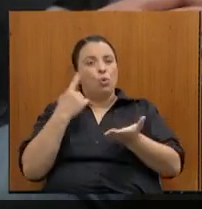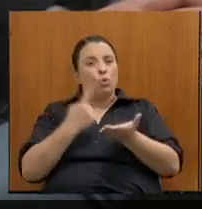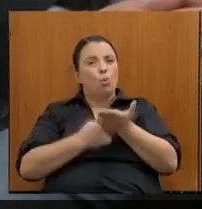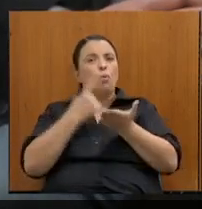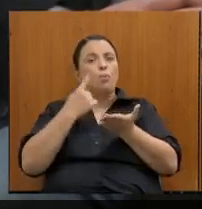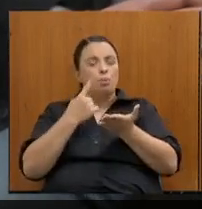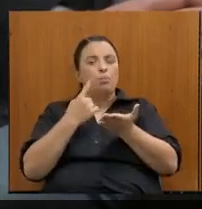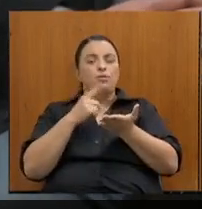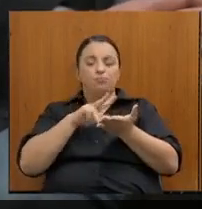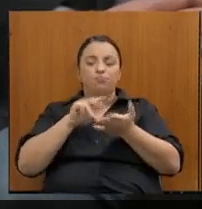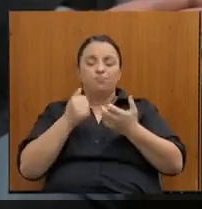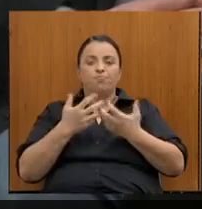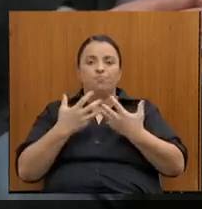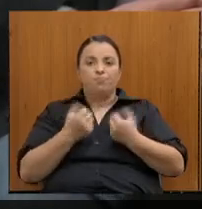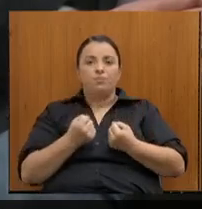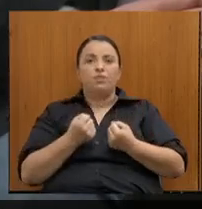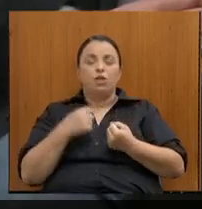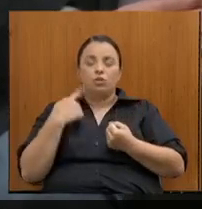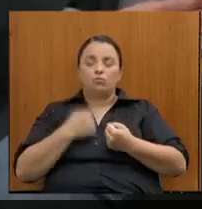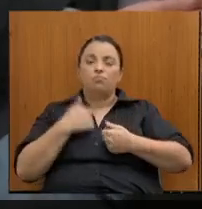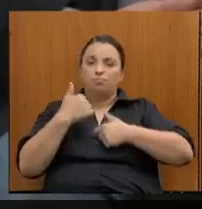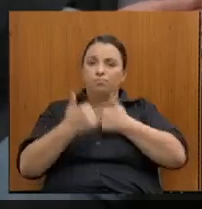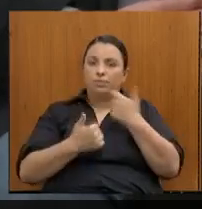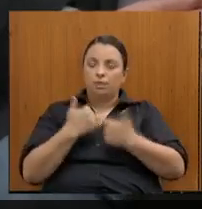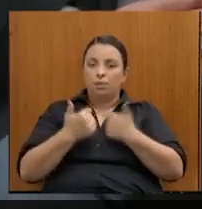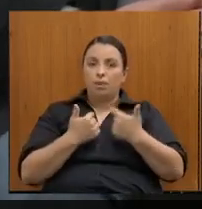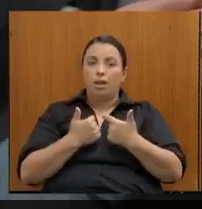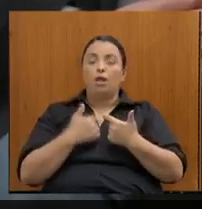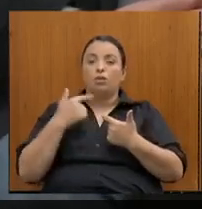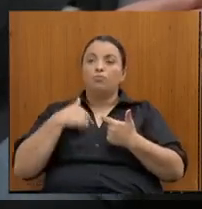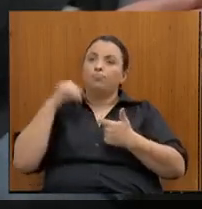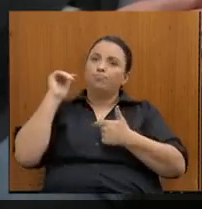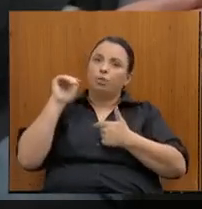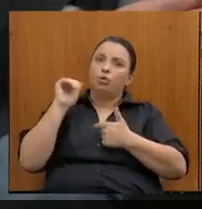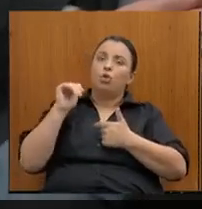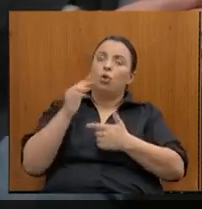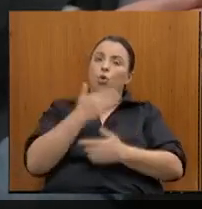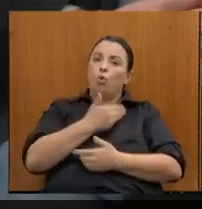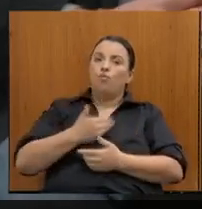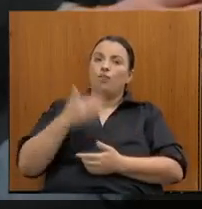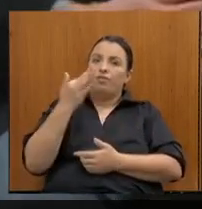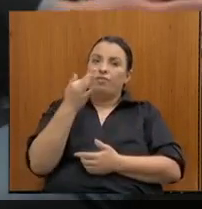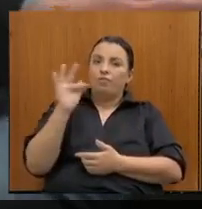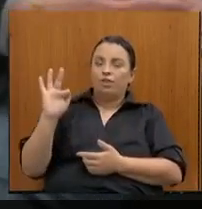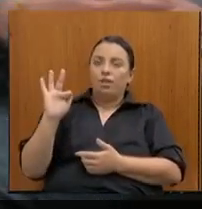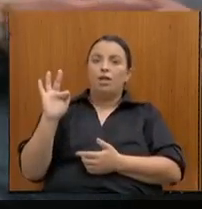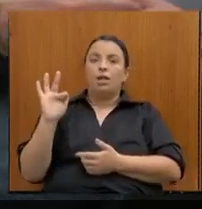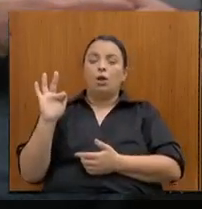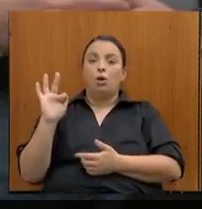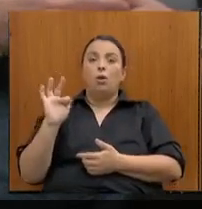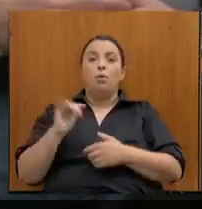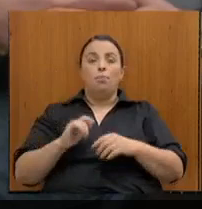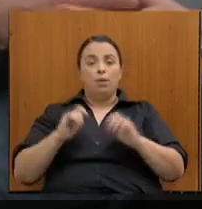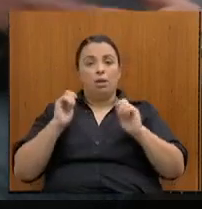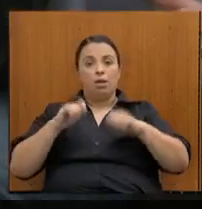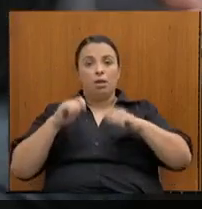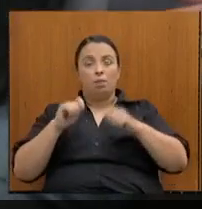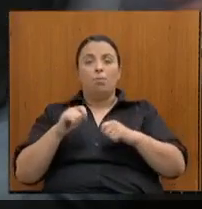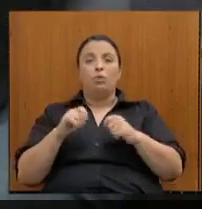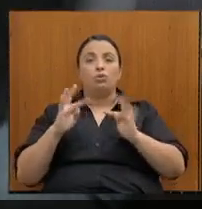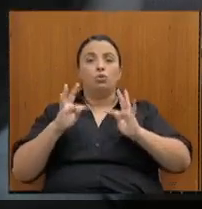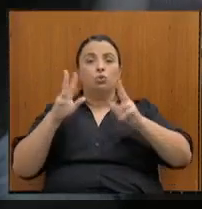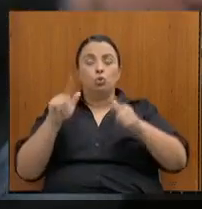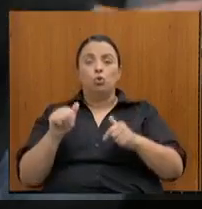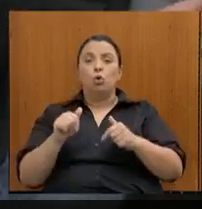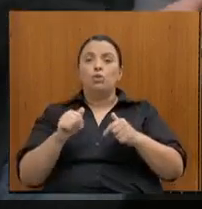e também vamos acionar não é o Governo Federal para que possa equalizar todas